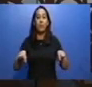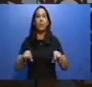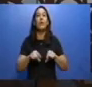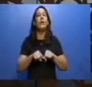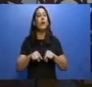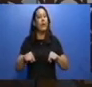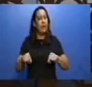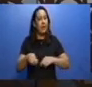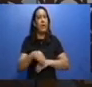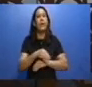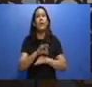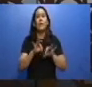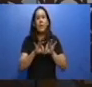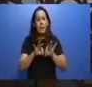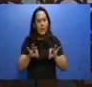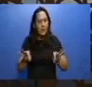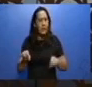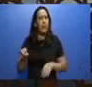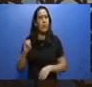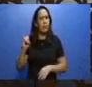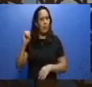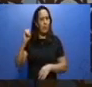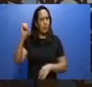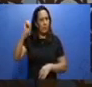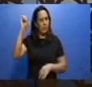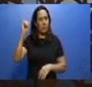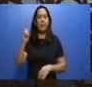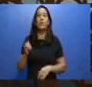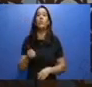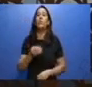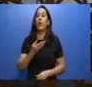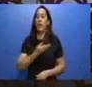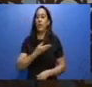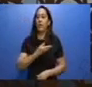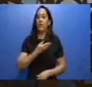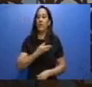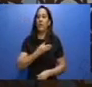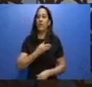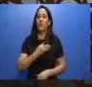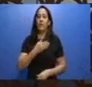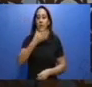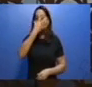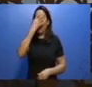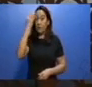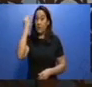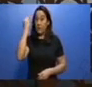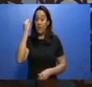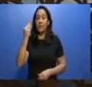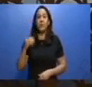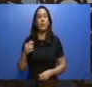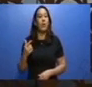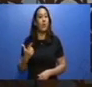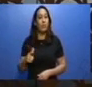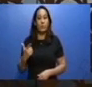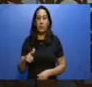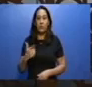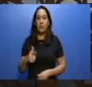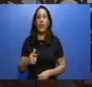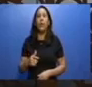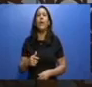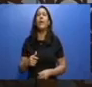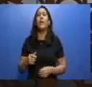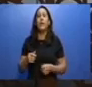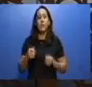Nessa aula, na próxima, a régua vai ser nossa amiga, tá? Então, se não tem, providencia uma para fazer